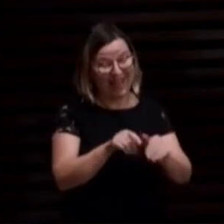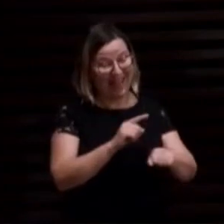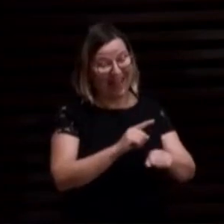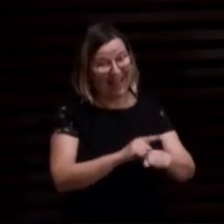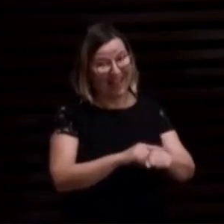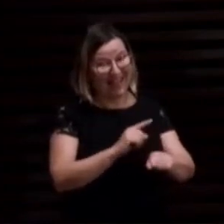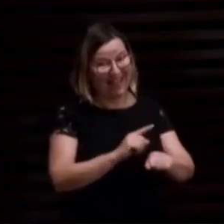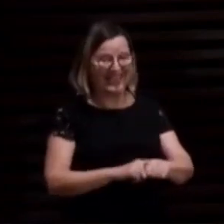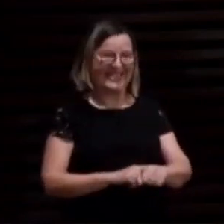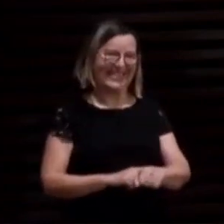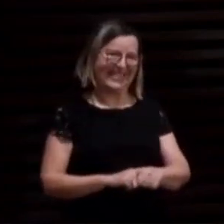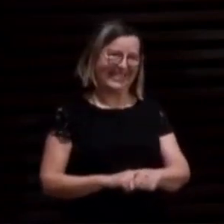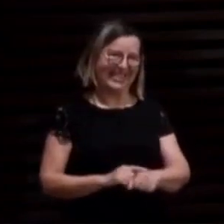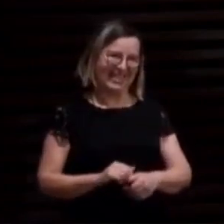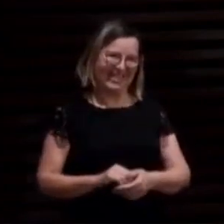hora.